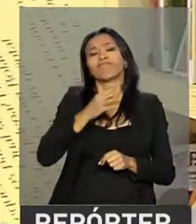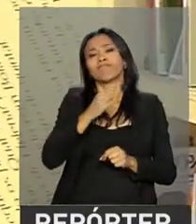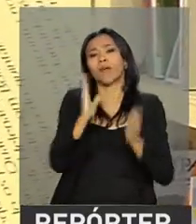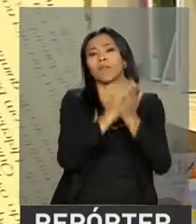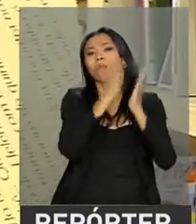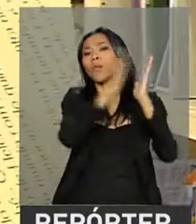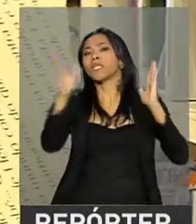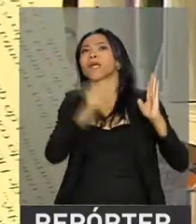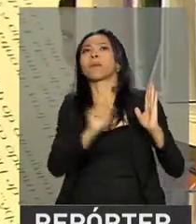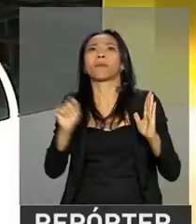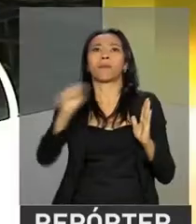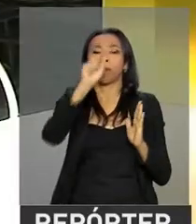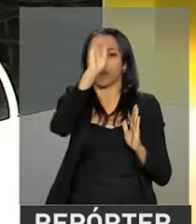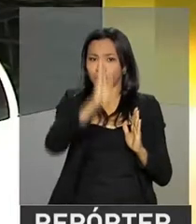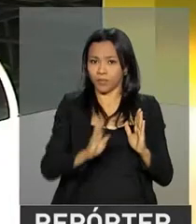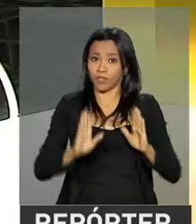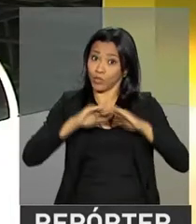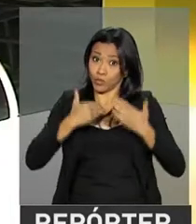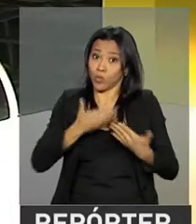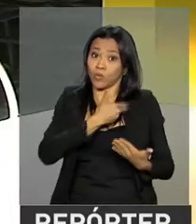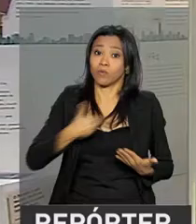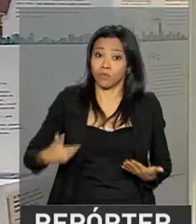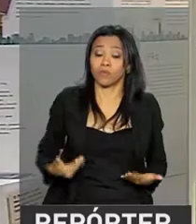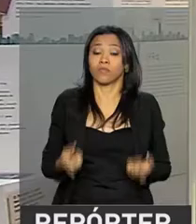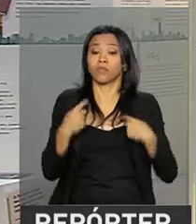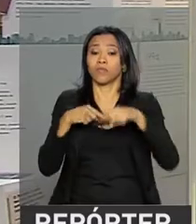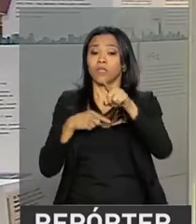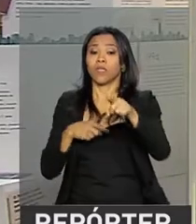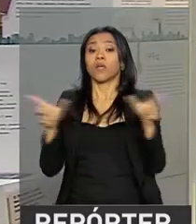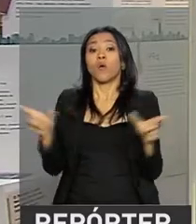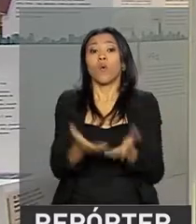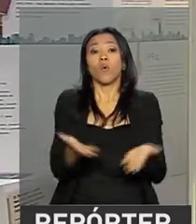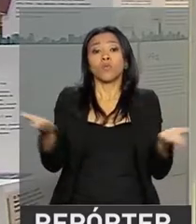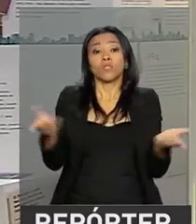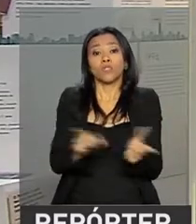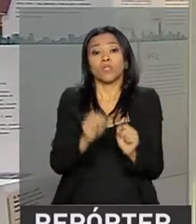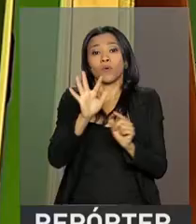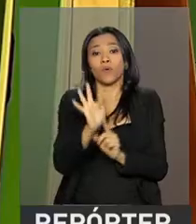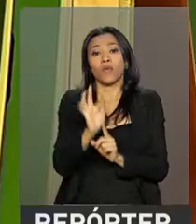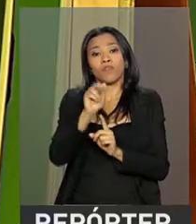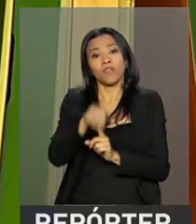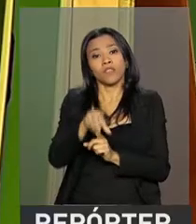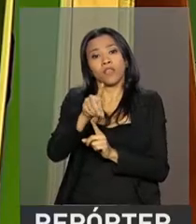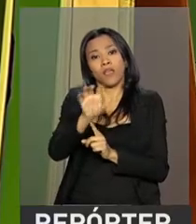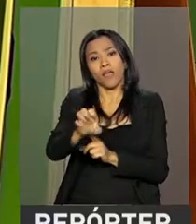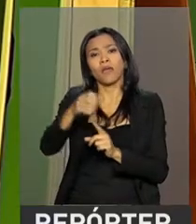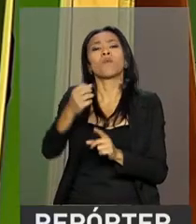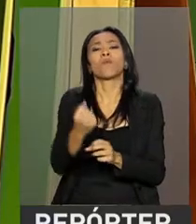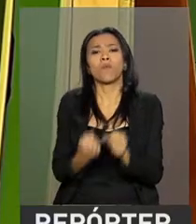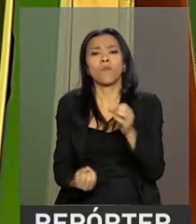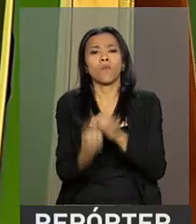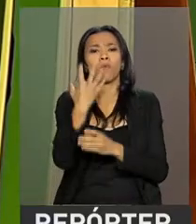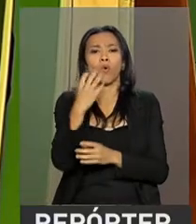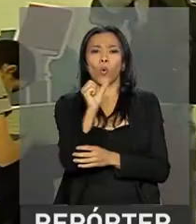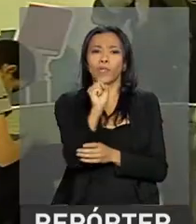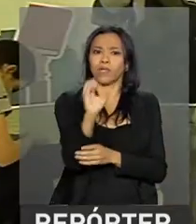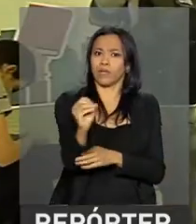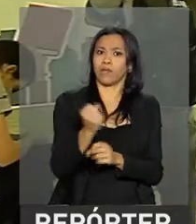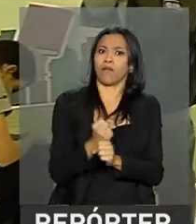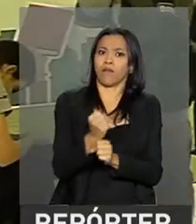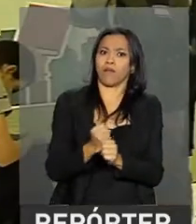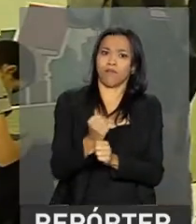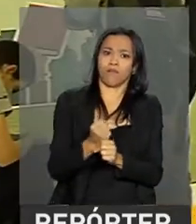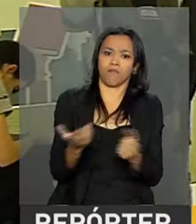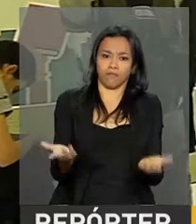públicas do Brasil inteiro. Este ano, o FNDE celebra 80 anos de distribuição gratuita de livros nas escolas. Você